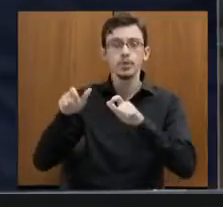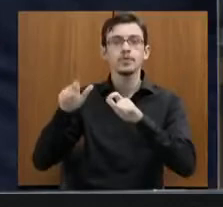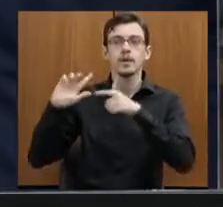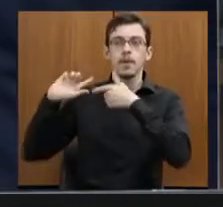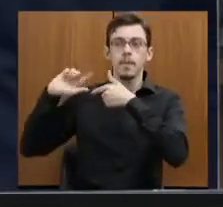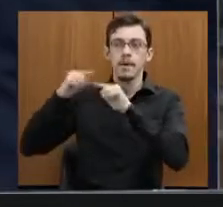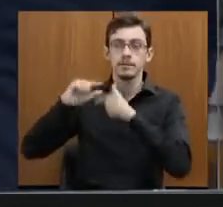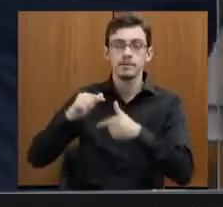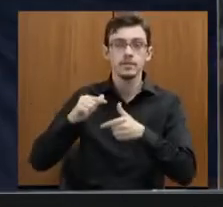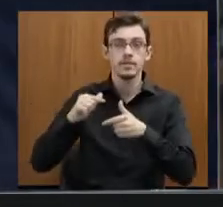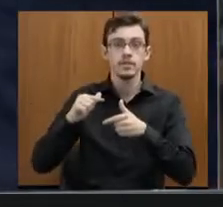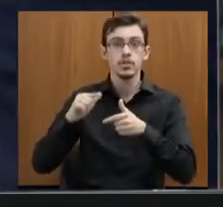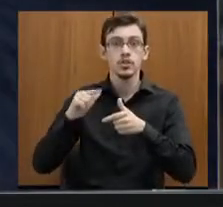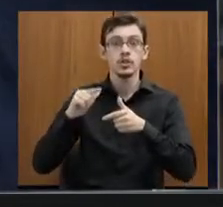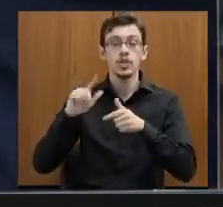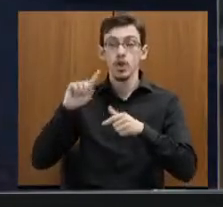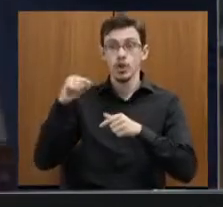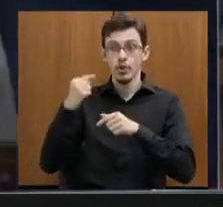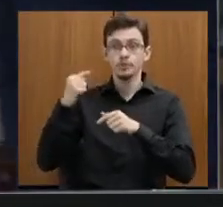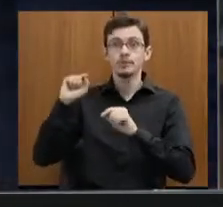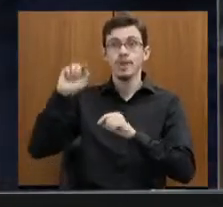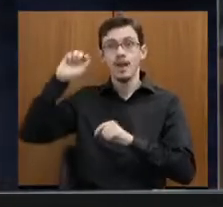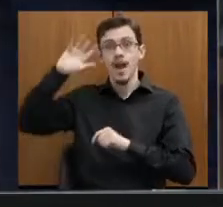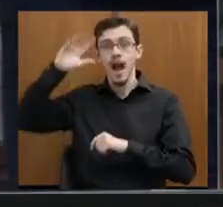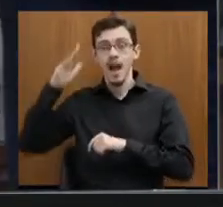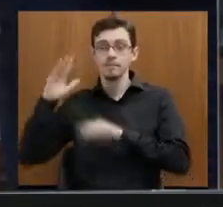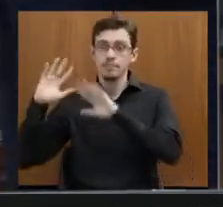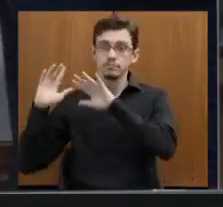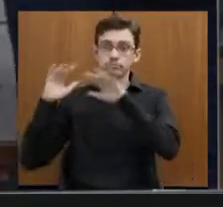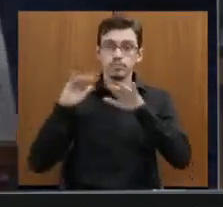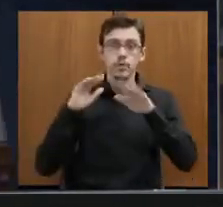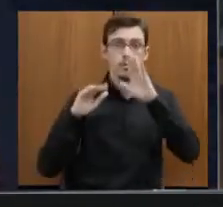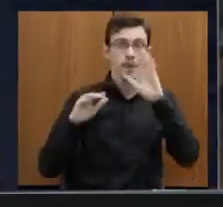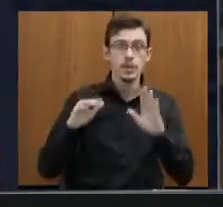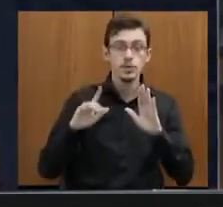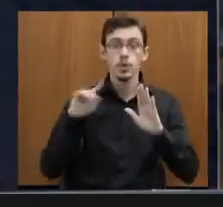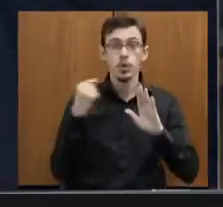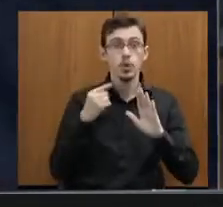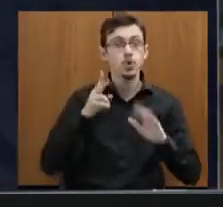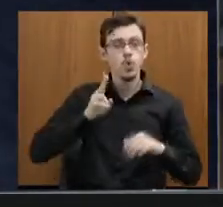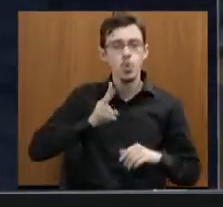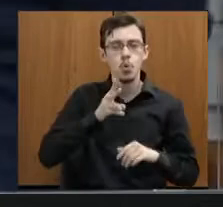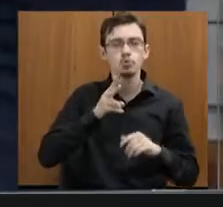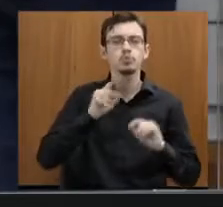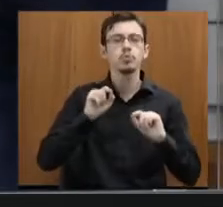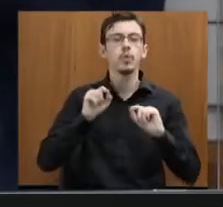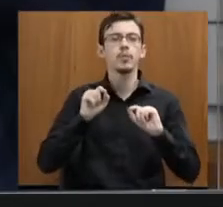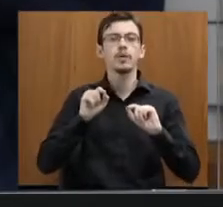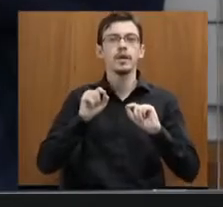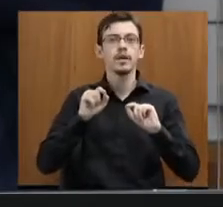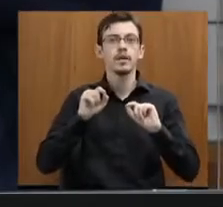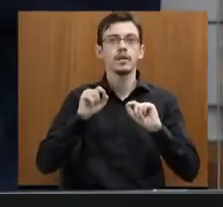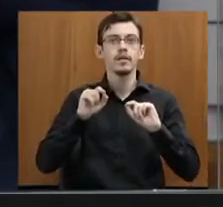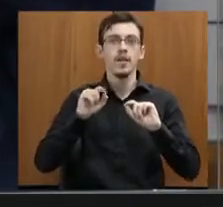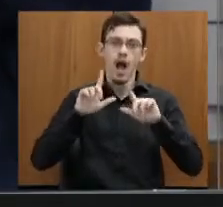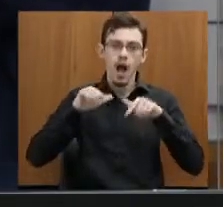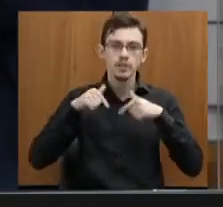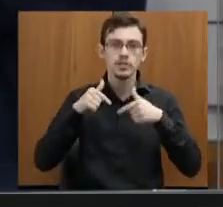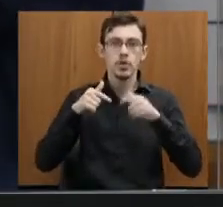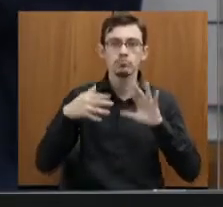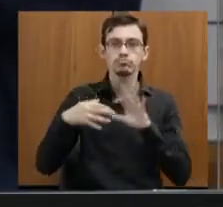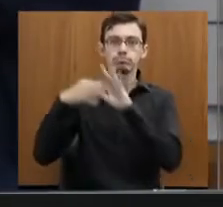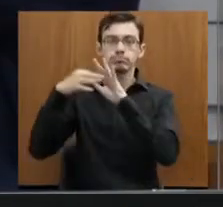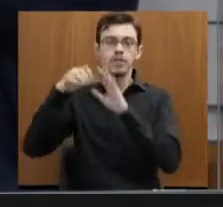nós aqui nessa de afro mantendo mantemos fazendo o nosso continuar com a África